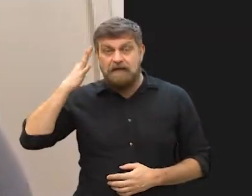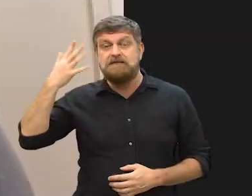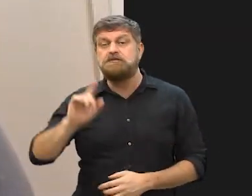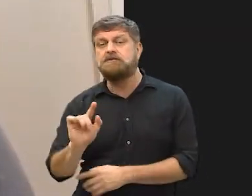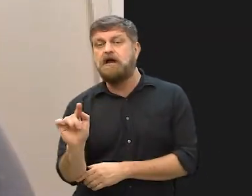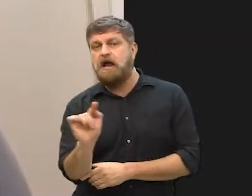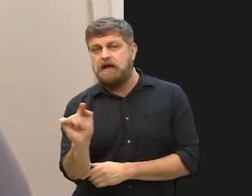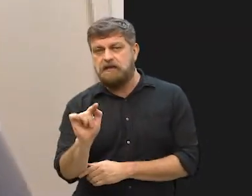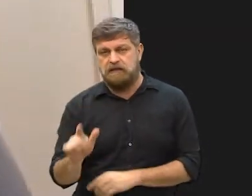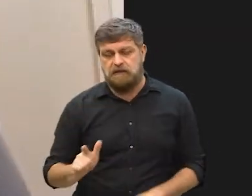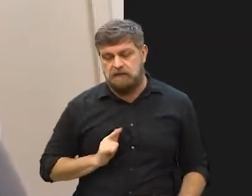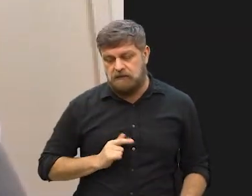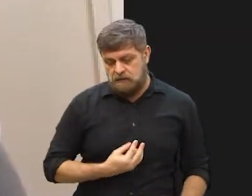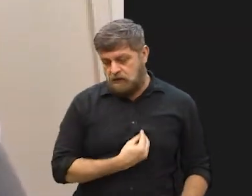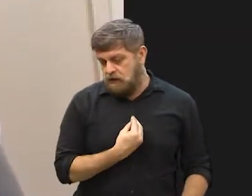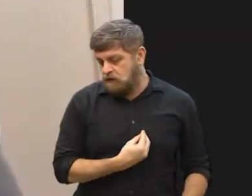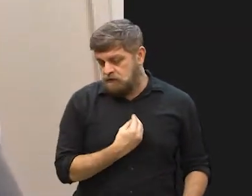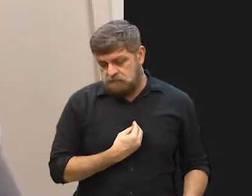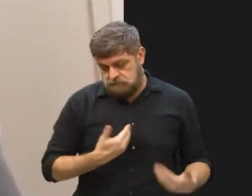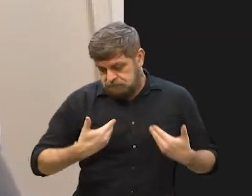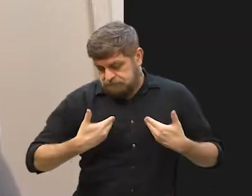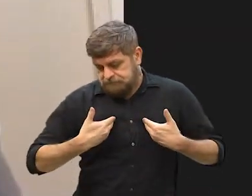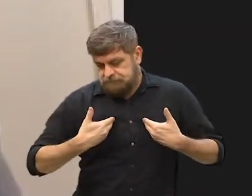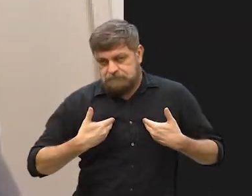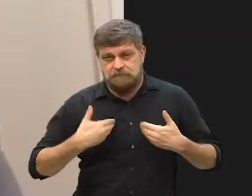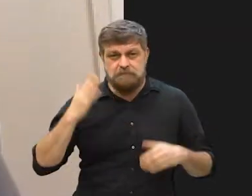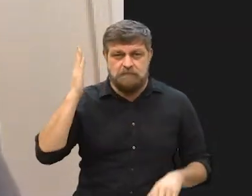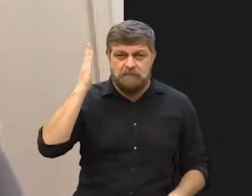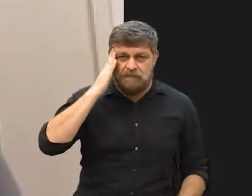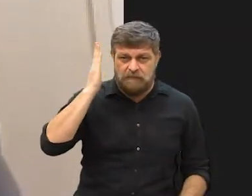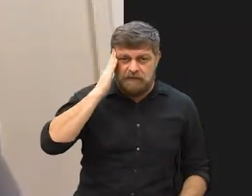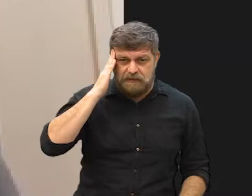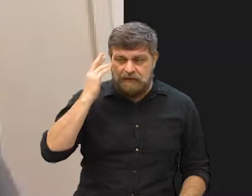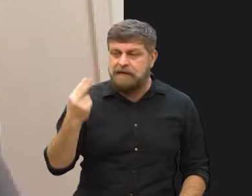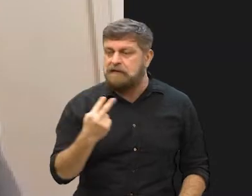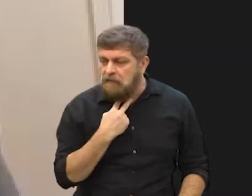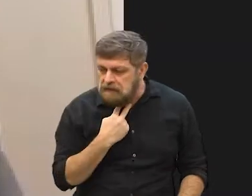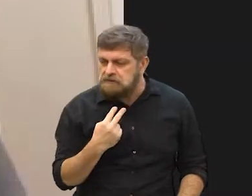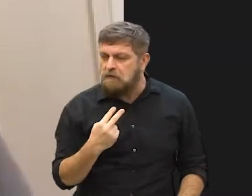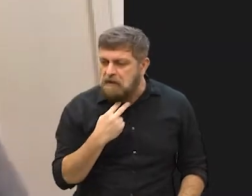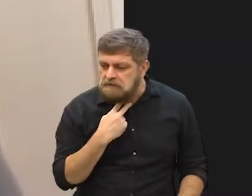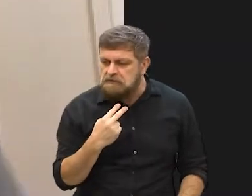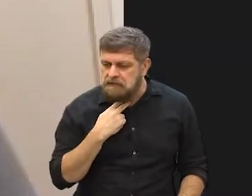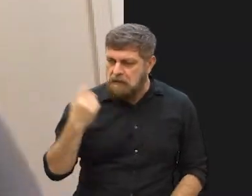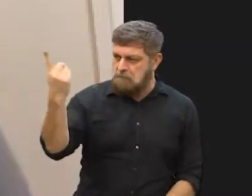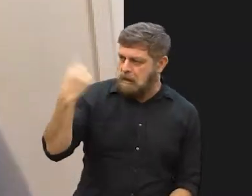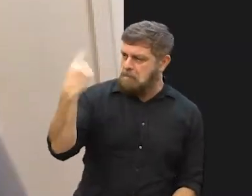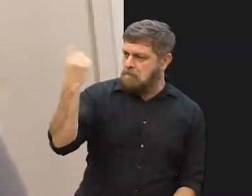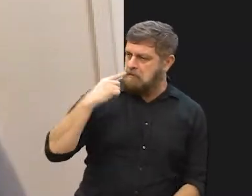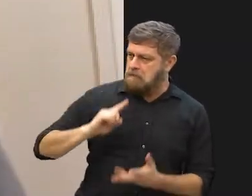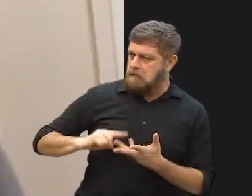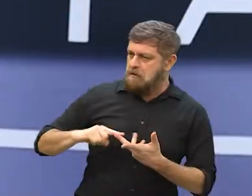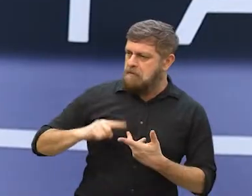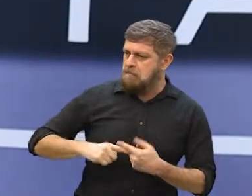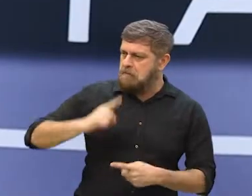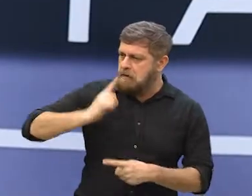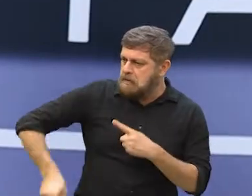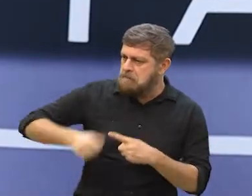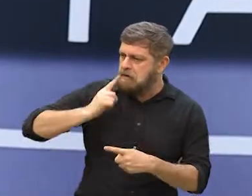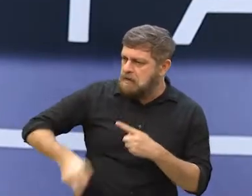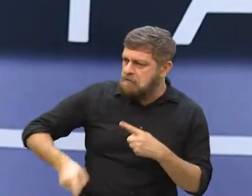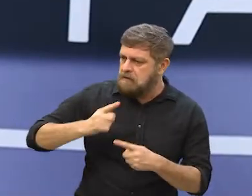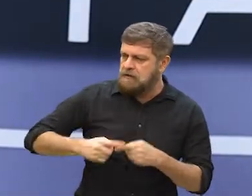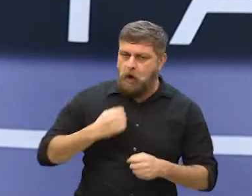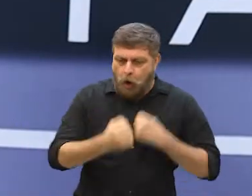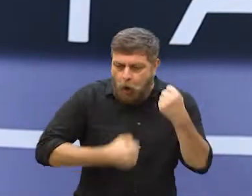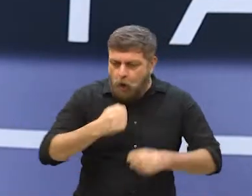é quem vive com a doença, porque a gente sabe que o não pode também é muito ruim de ouvir, né? Não pode correr,